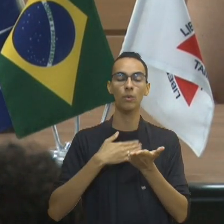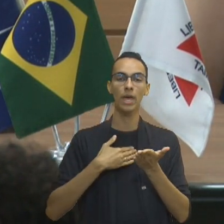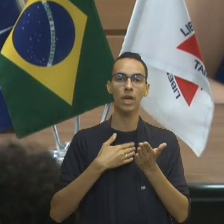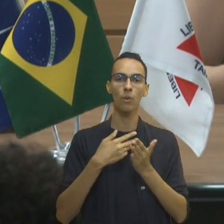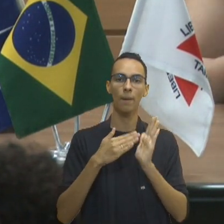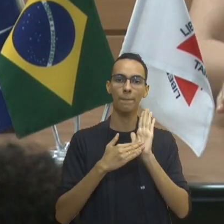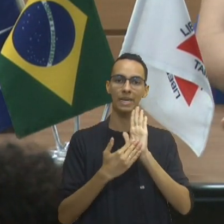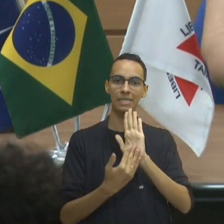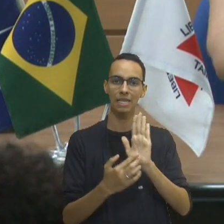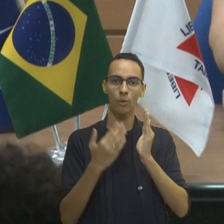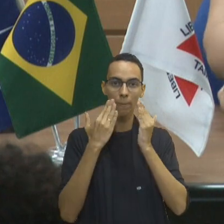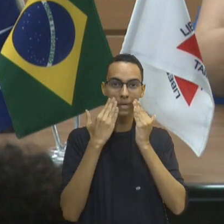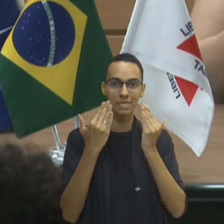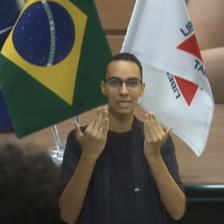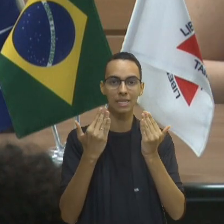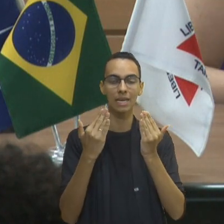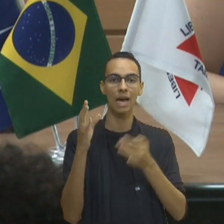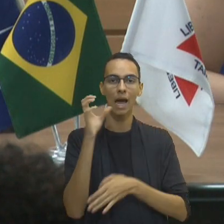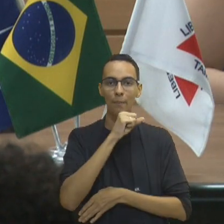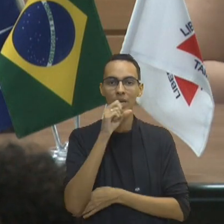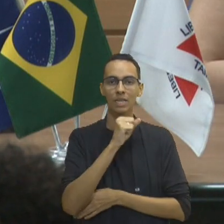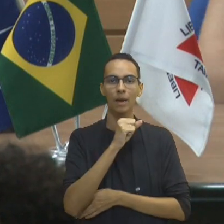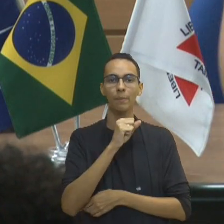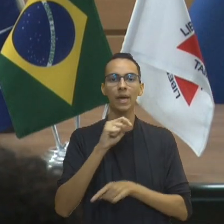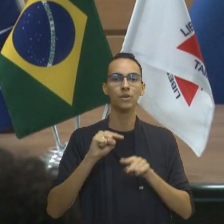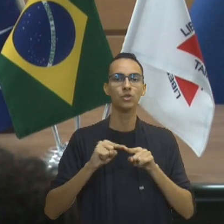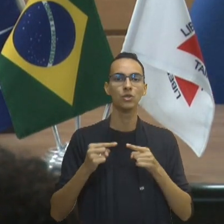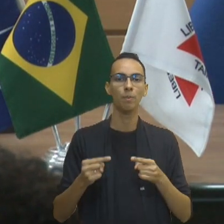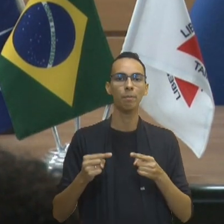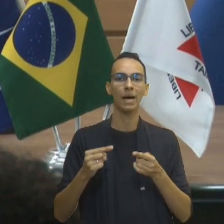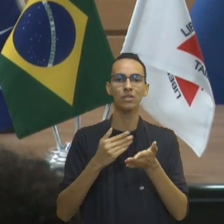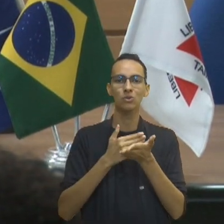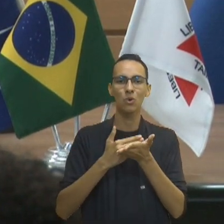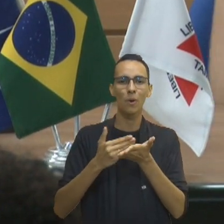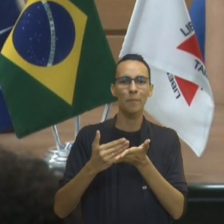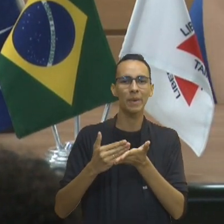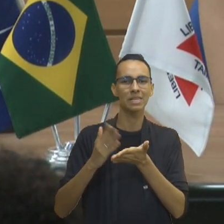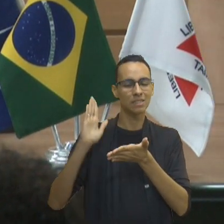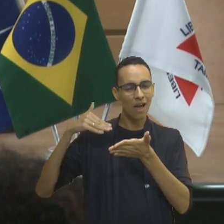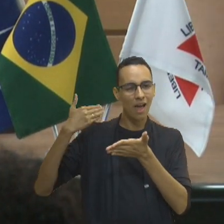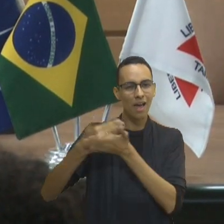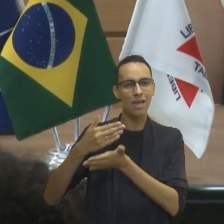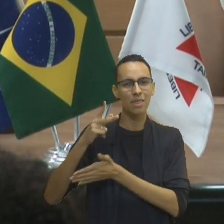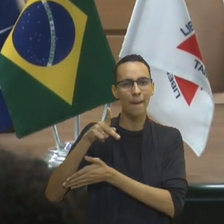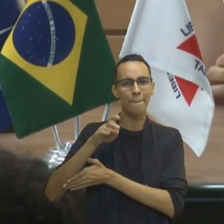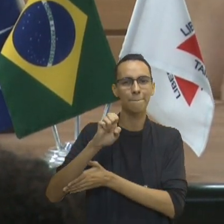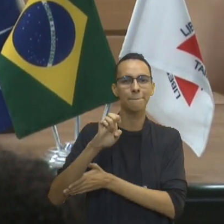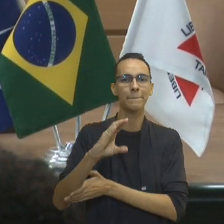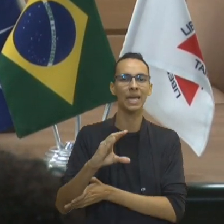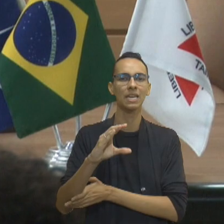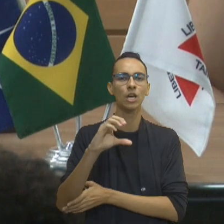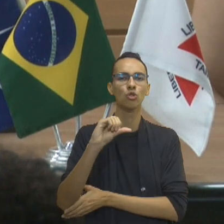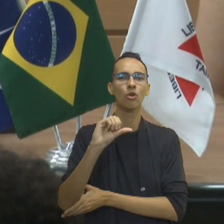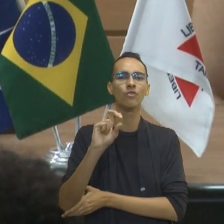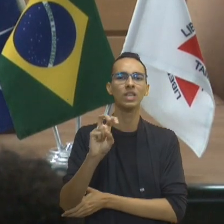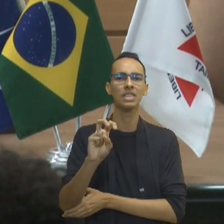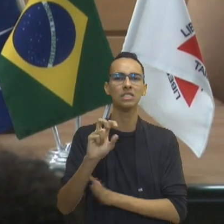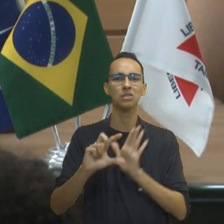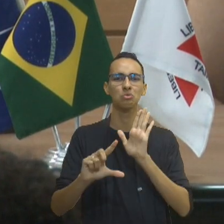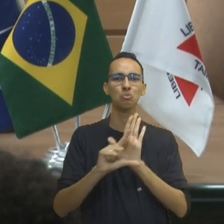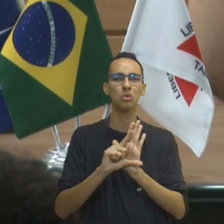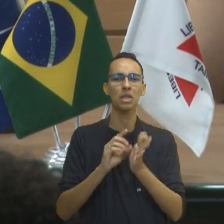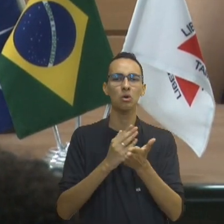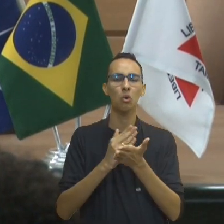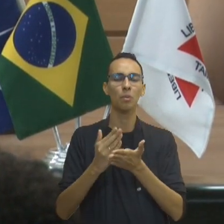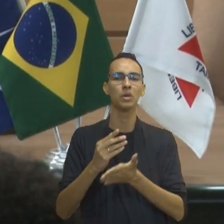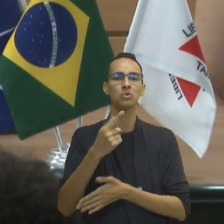esse processo ele é estrutural, ele vem desde da PEC 95, né, de 2016, as universidades têm uma